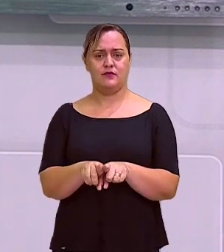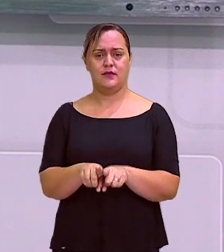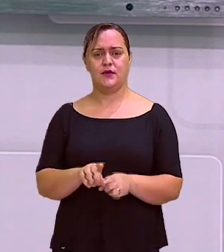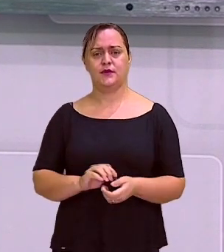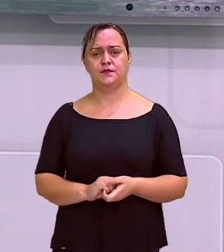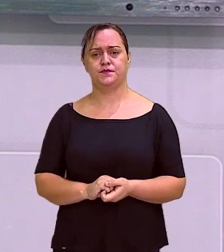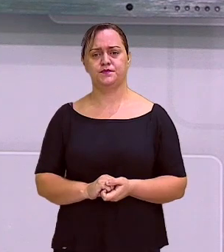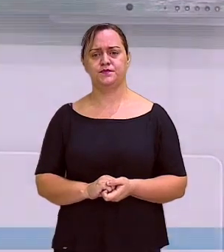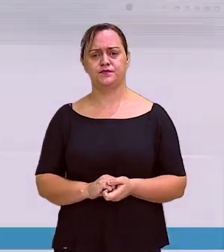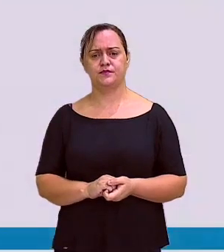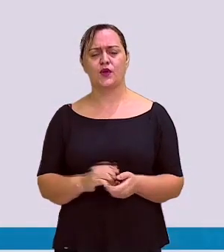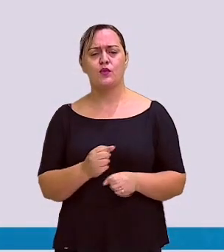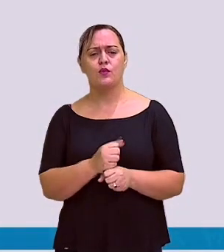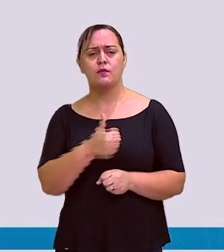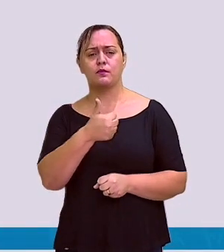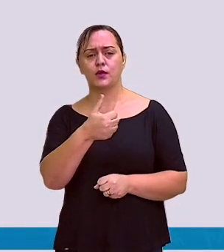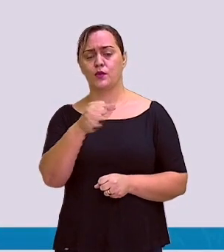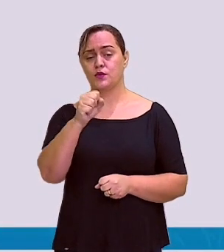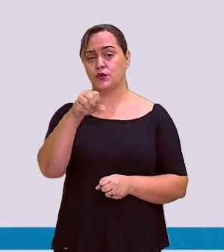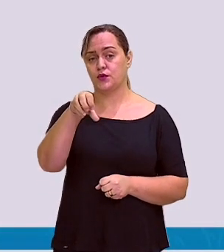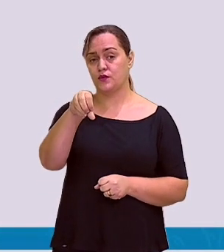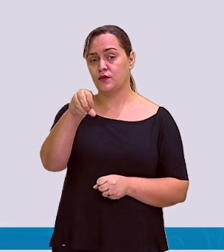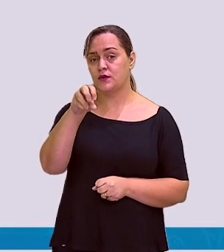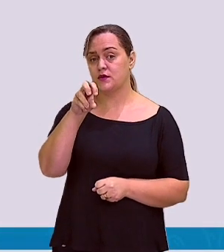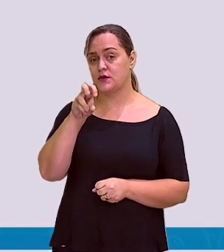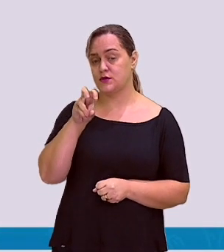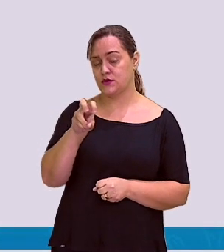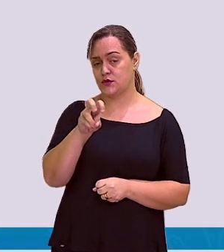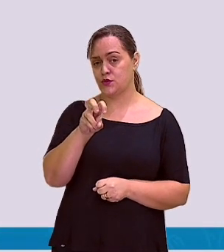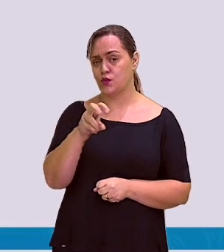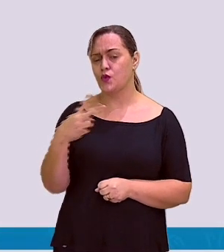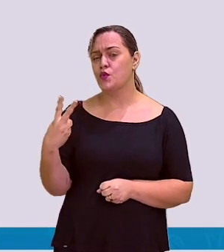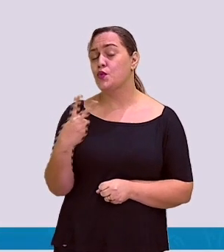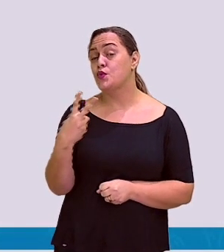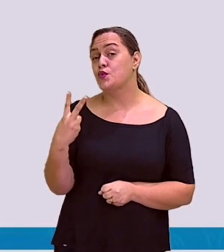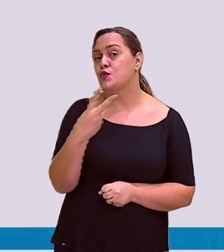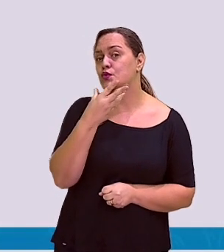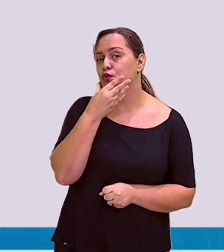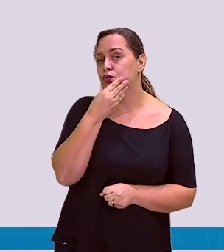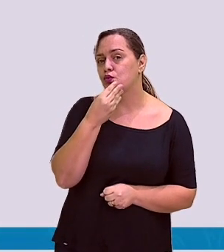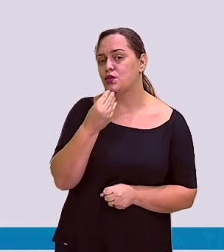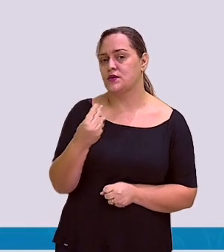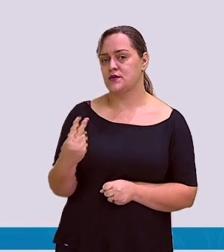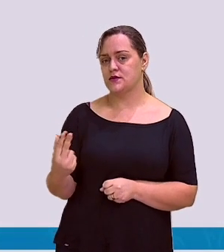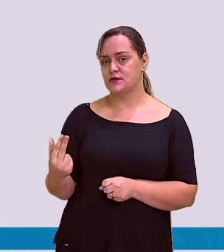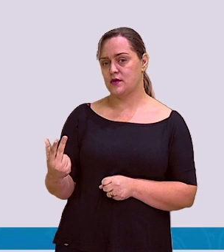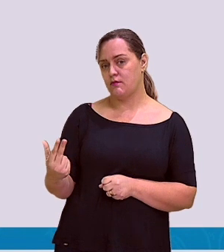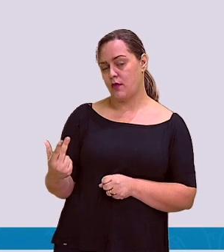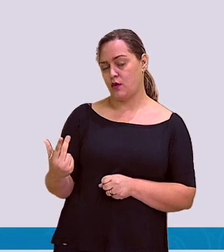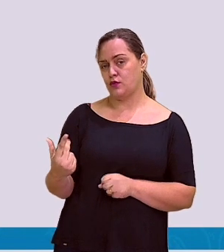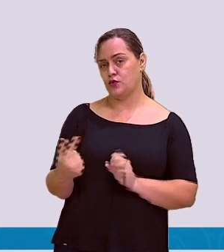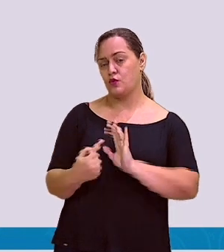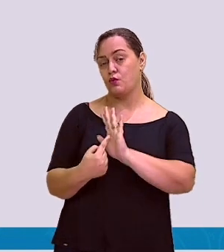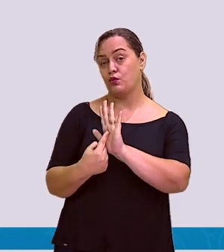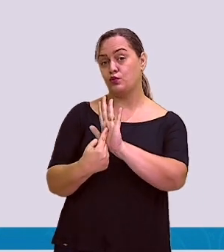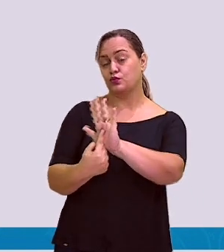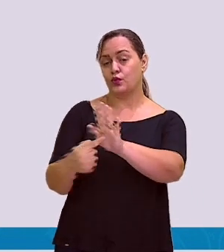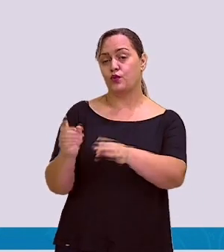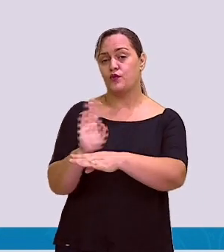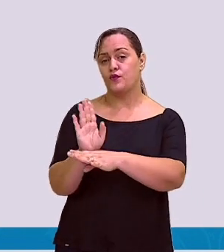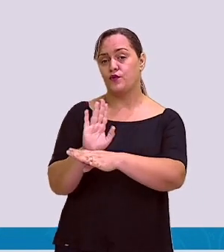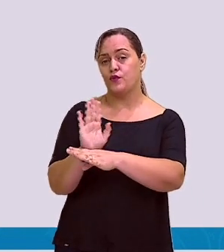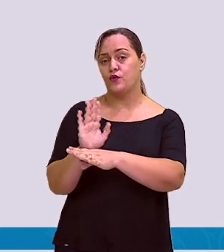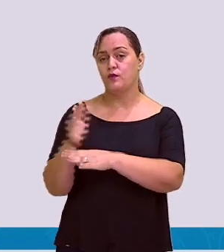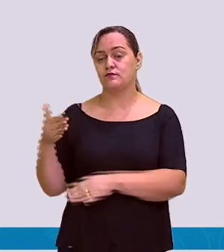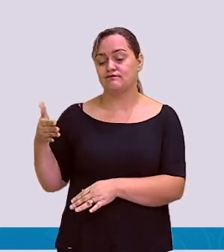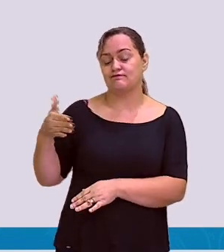Em 1895, os irmãos Auguste e Lois Lumière apresentaram o filme A Chegada do Trem na Estação. A